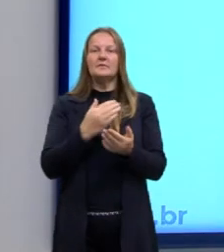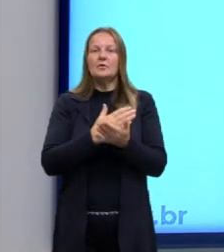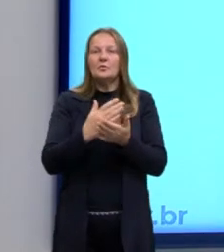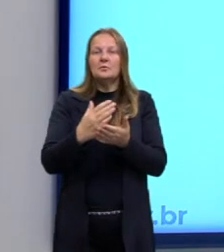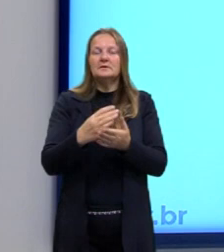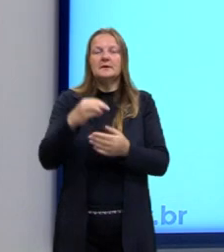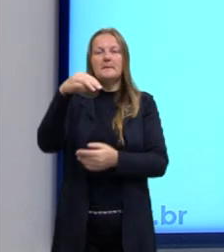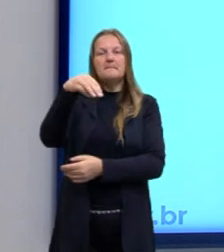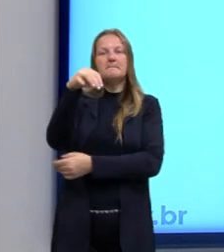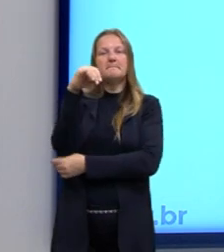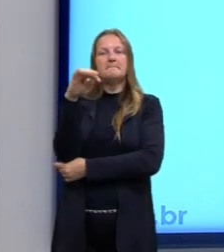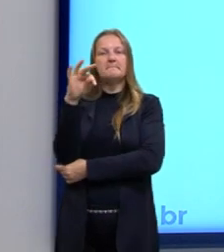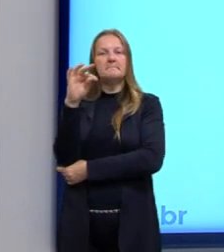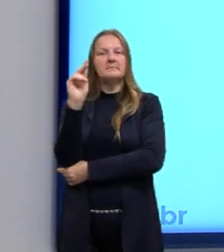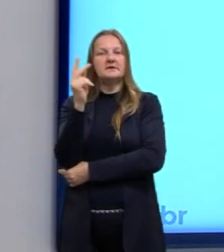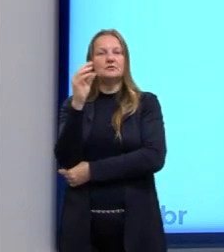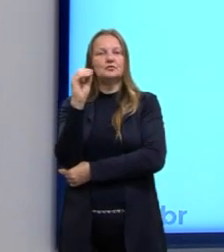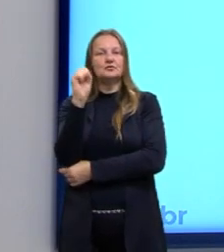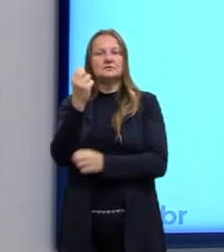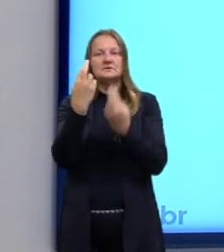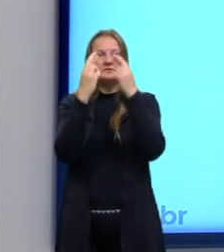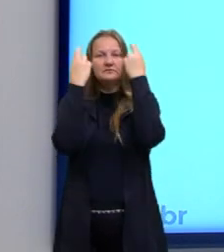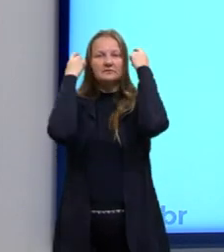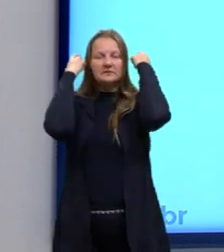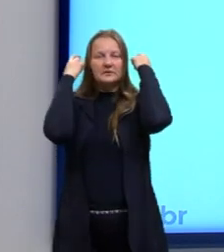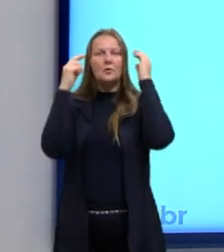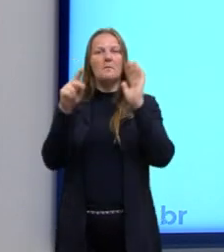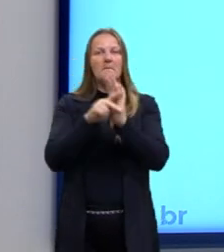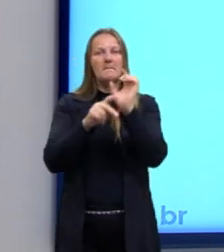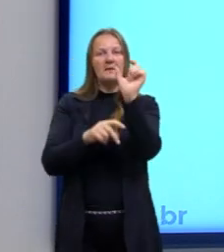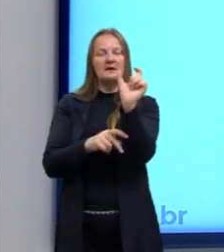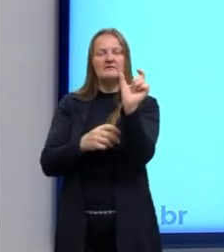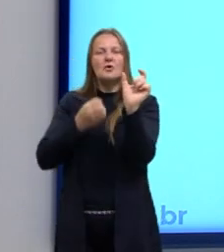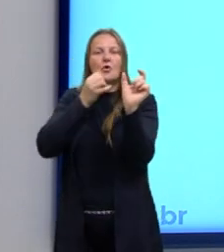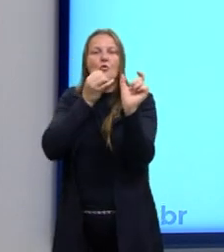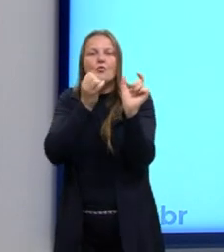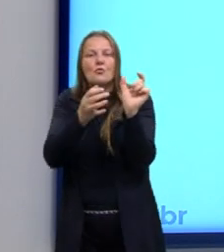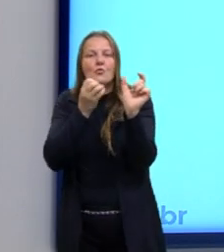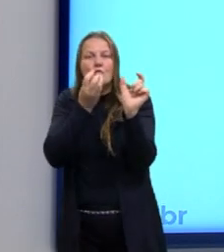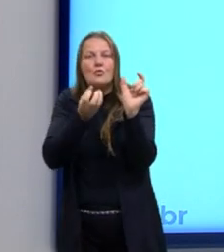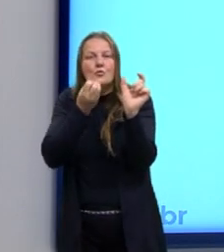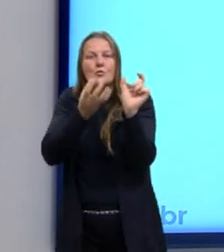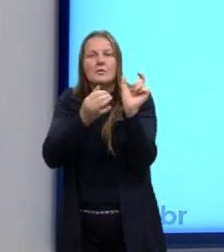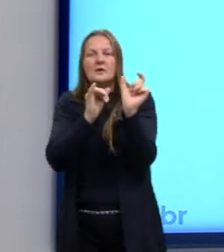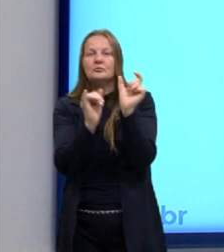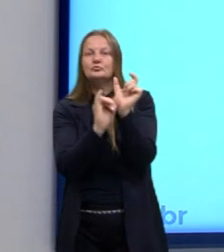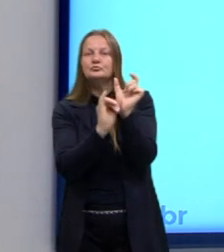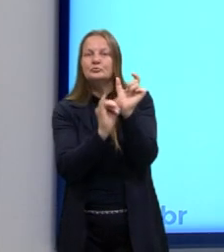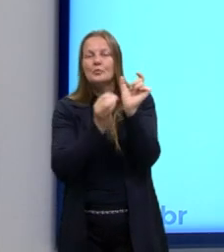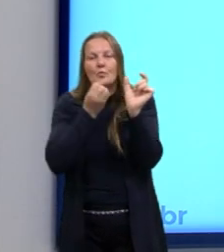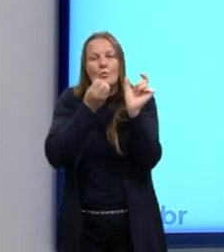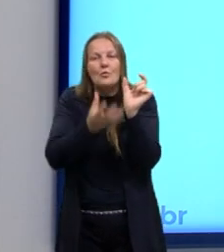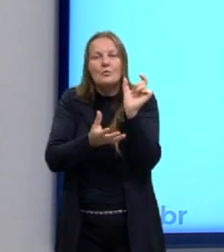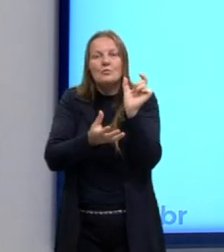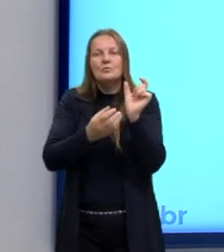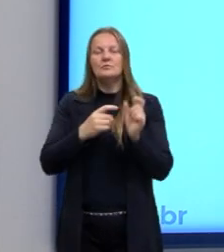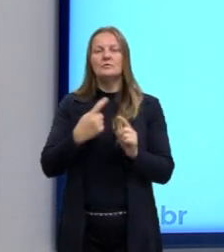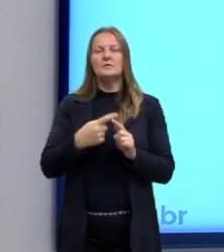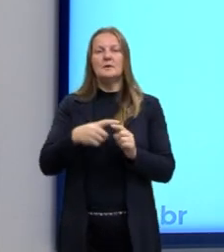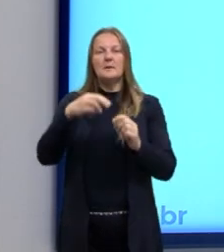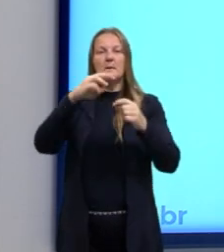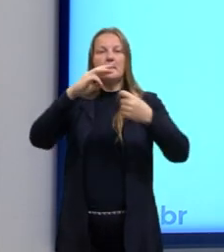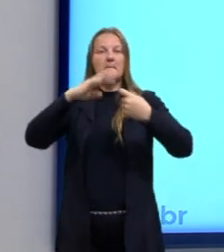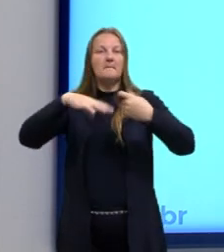mitos dentro do grego mitos Então ela tem essa essa narrativa essa força né lembro dos